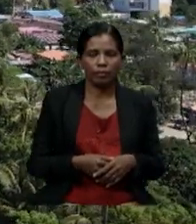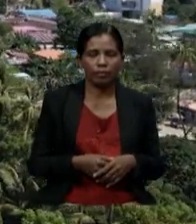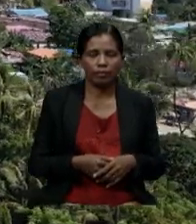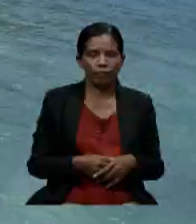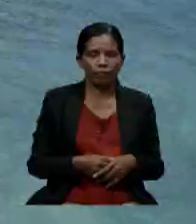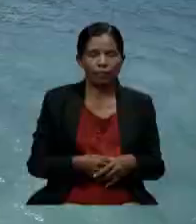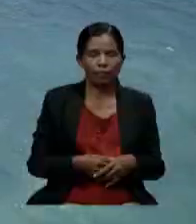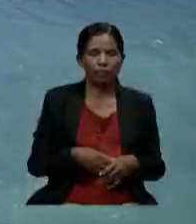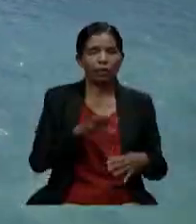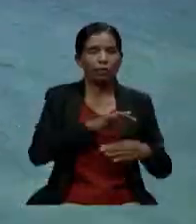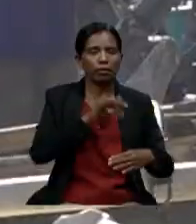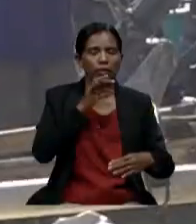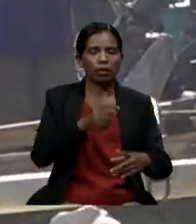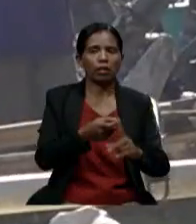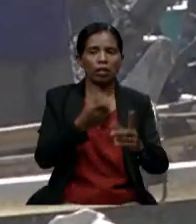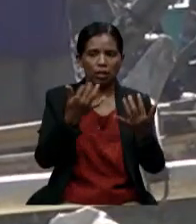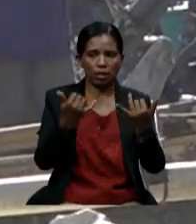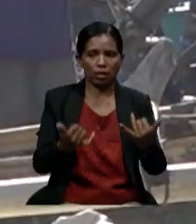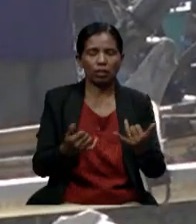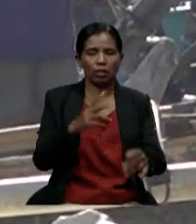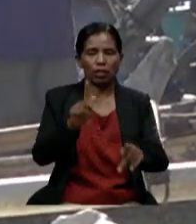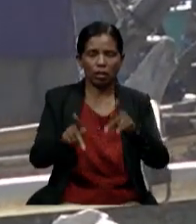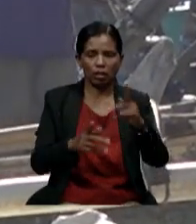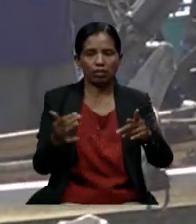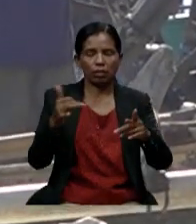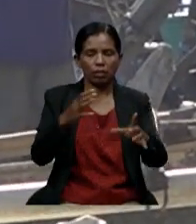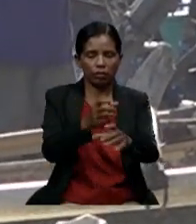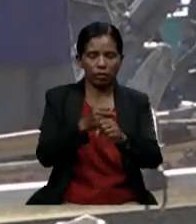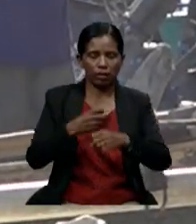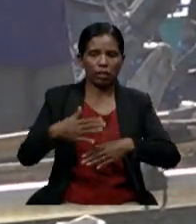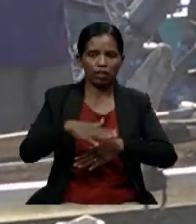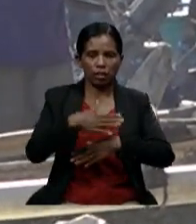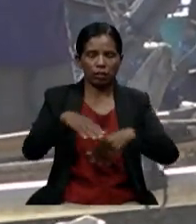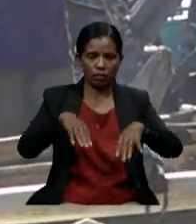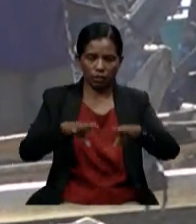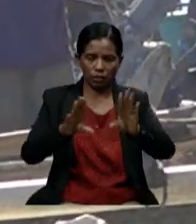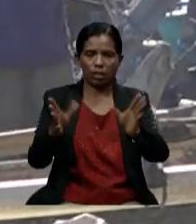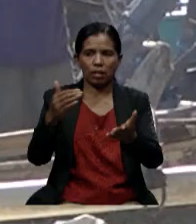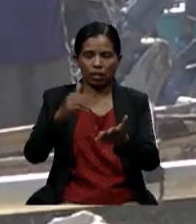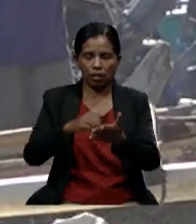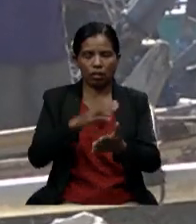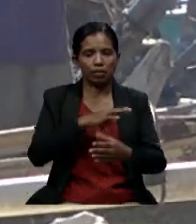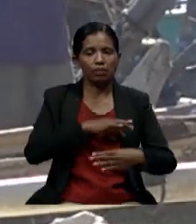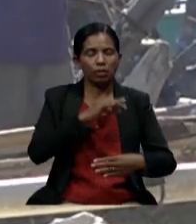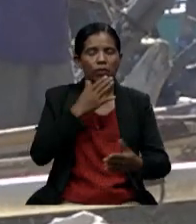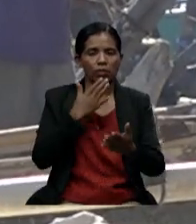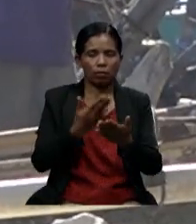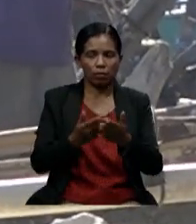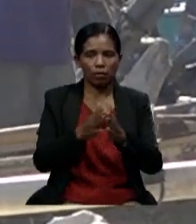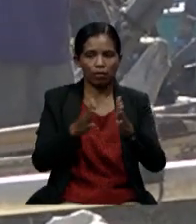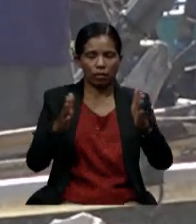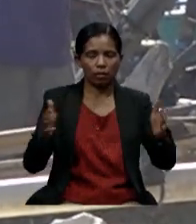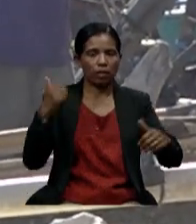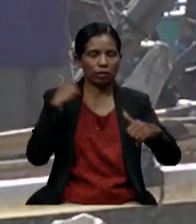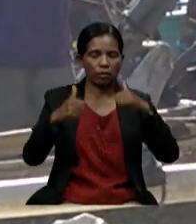Enquanto benefício direita mak agora sociedade sira colheita ikan hori fam fali, benefício bot liutan mak